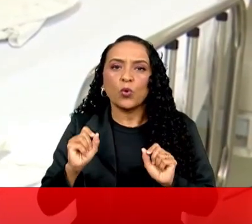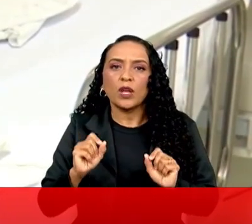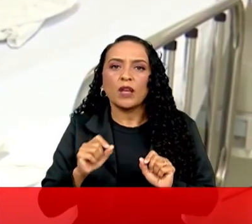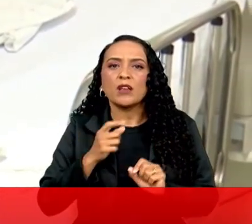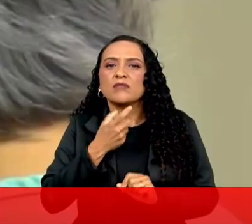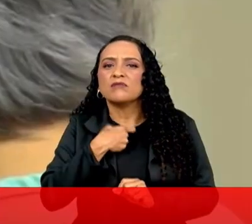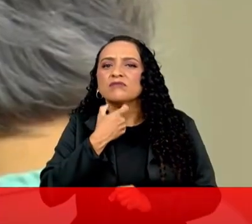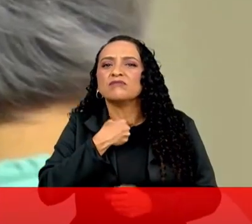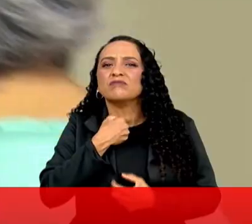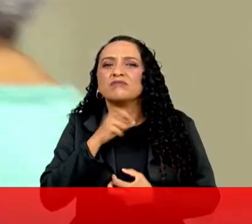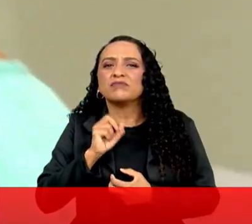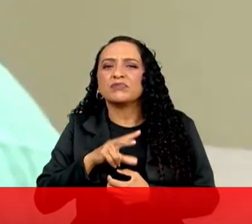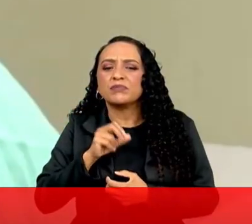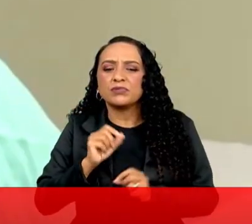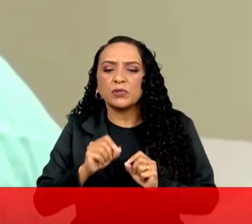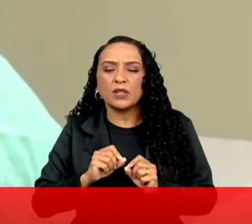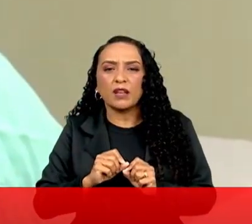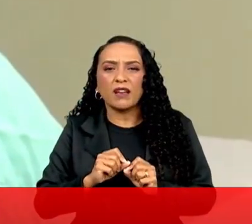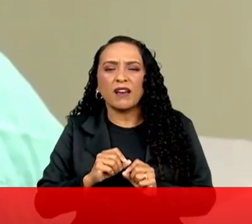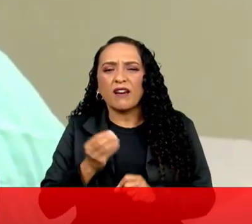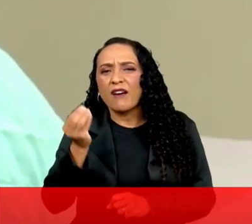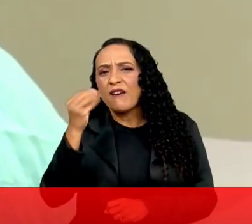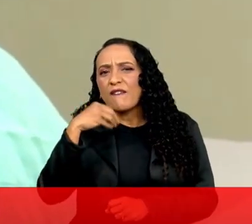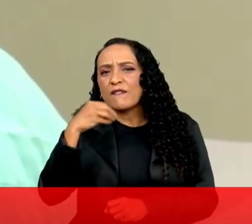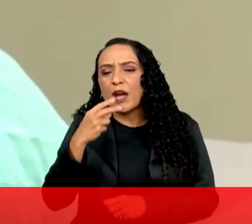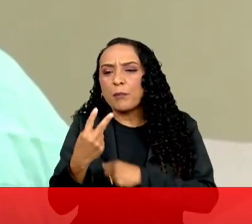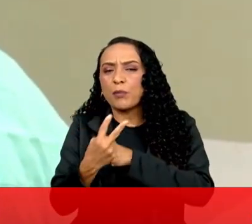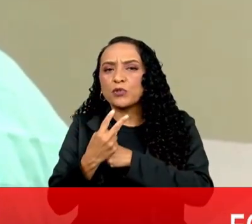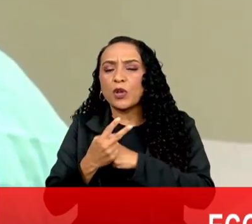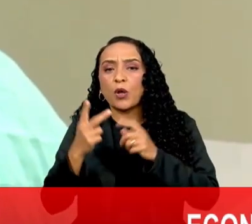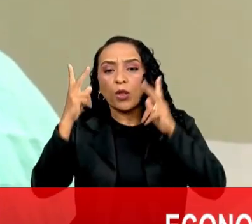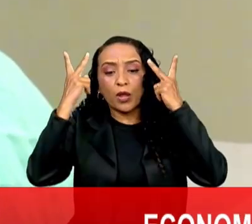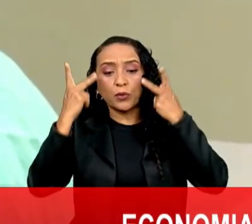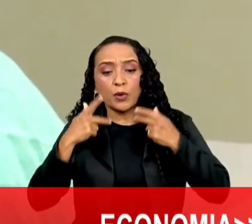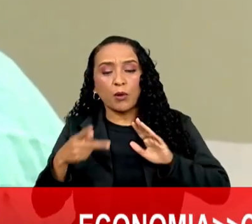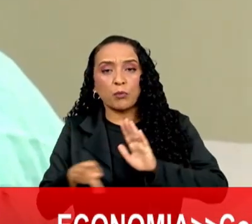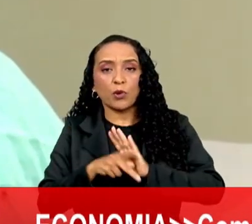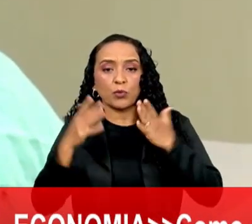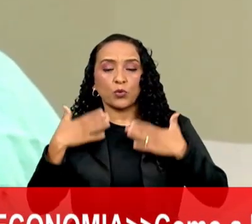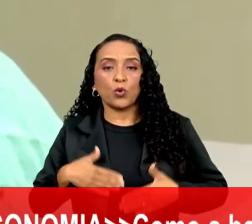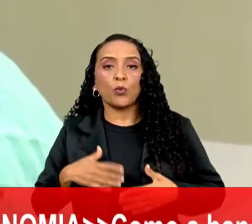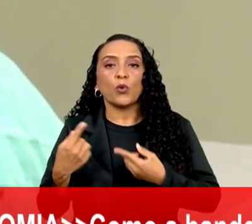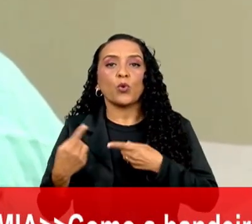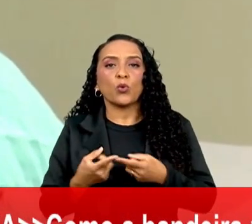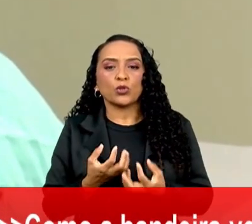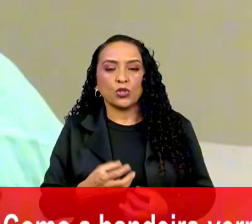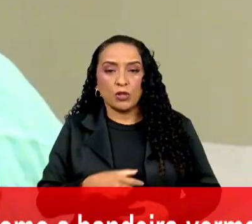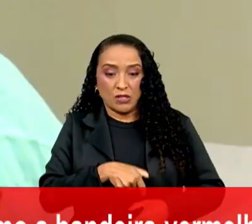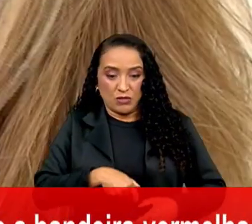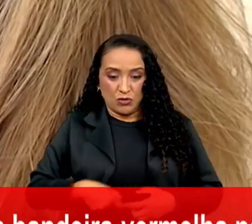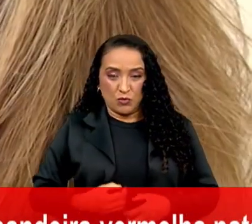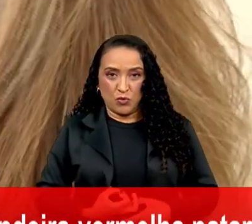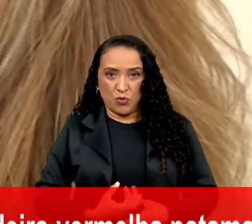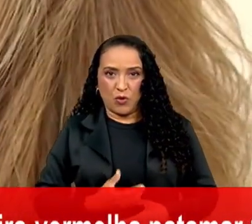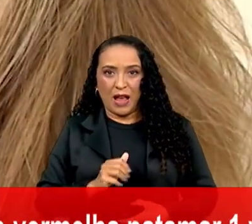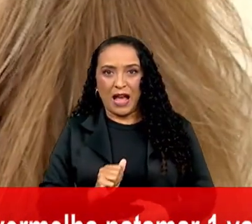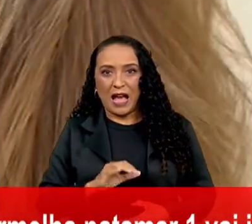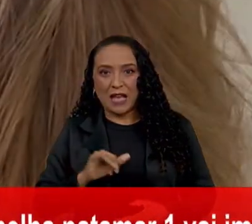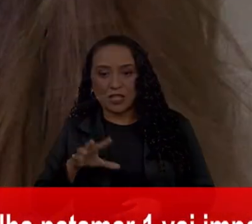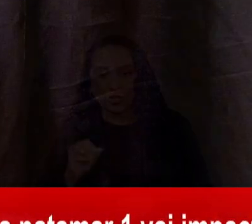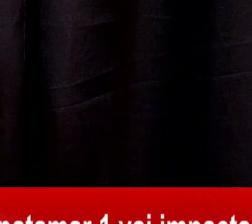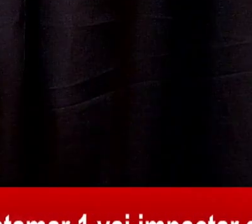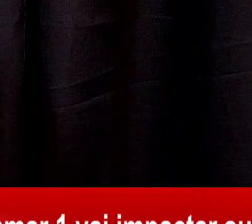hoje têm efeitos colaterais. Você tem pessoas que, por exemplo, nunca tiveram problemas de diabetes e hoje têm problemas de diabetes. Você